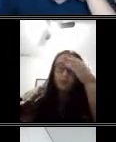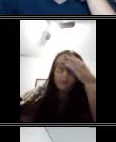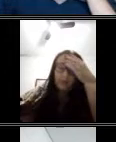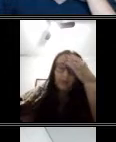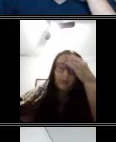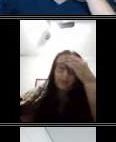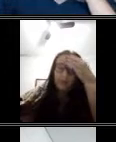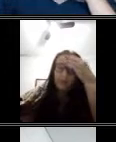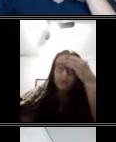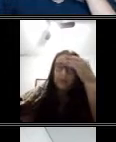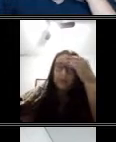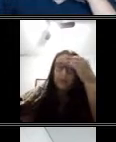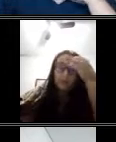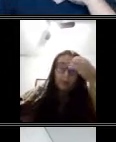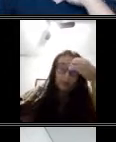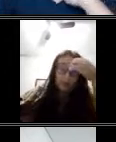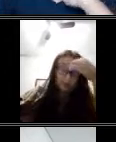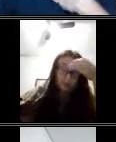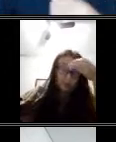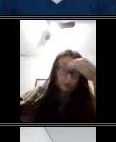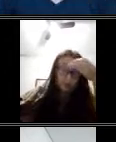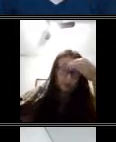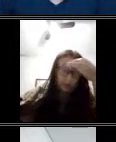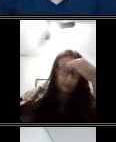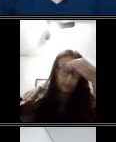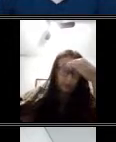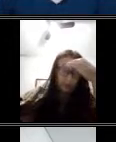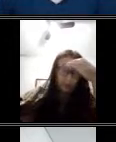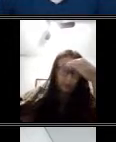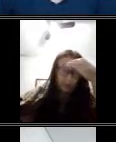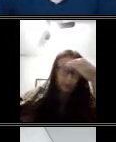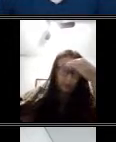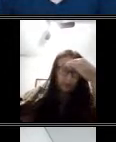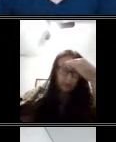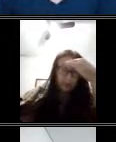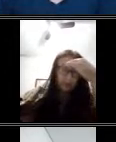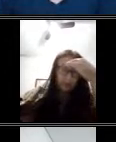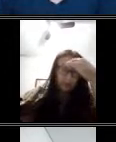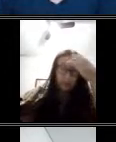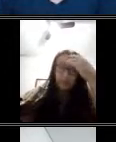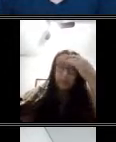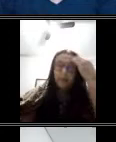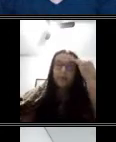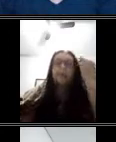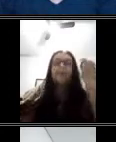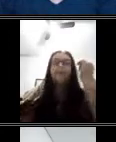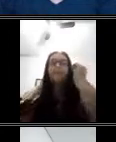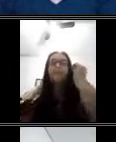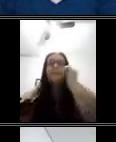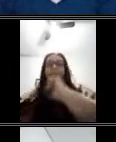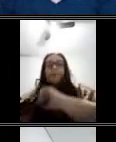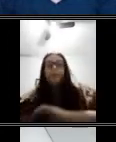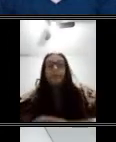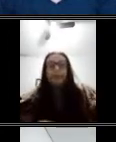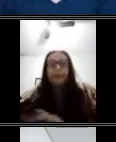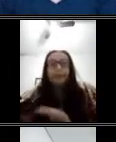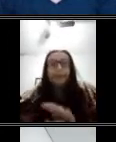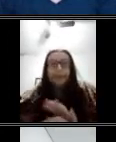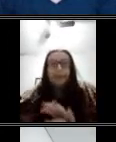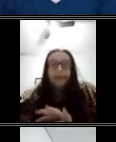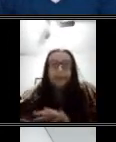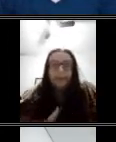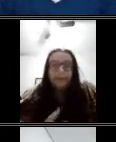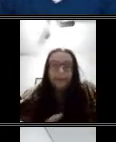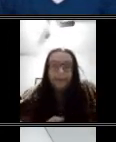perguntem aí no final dessa sessão, né? E vamos estender o prazo aí,